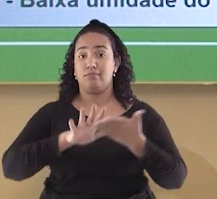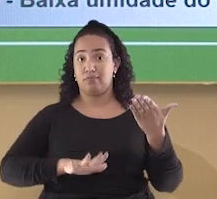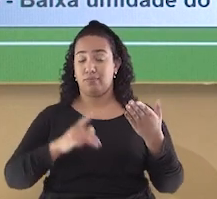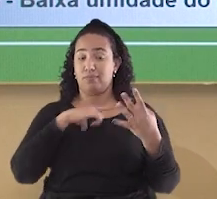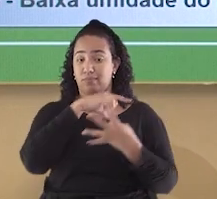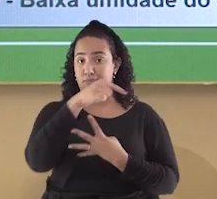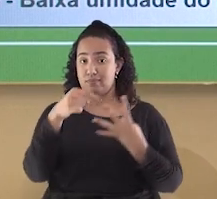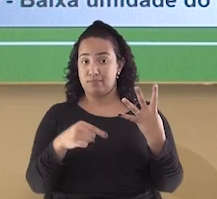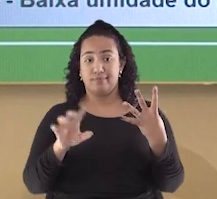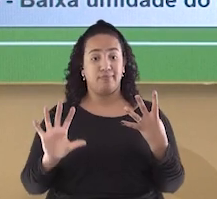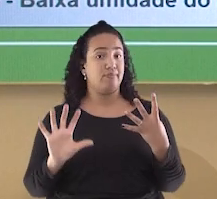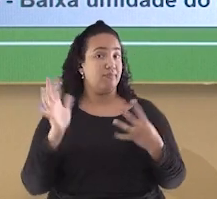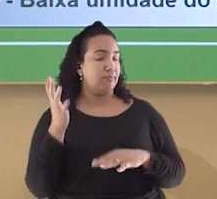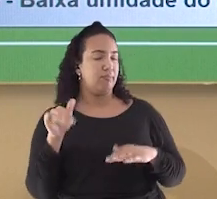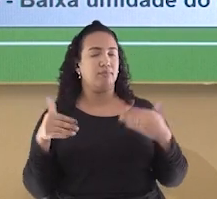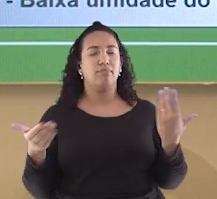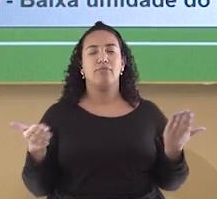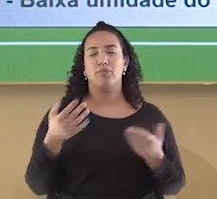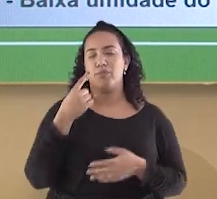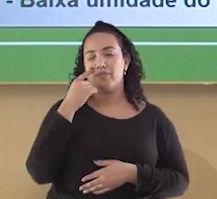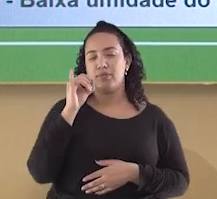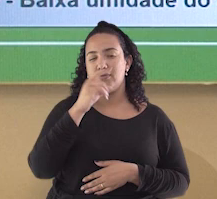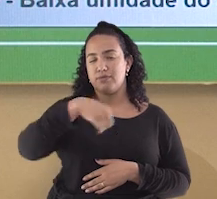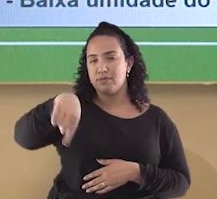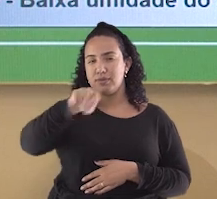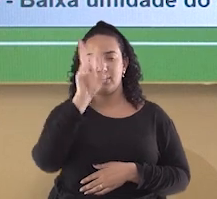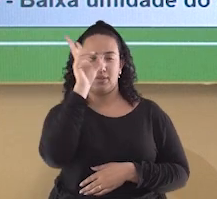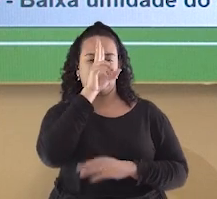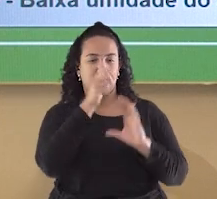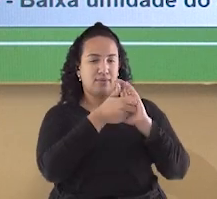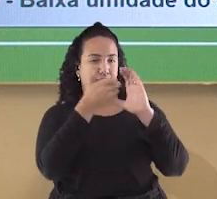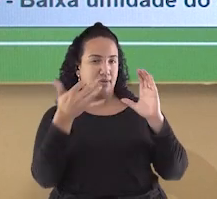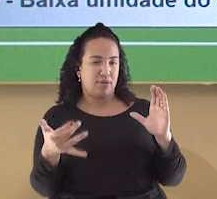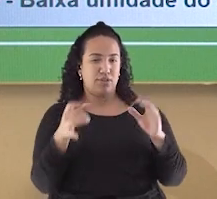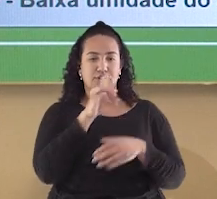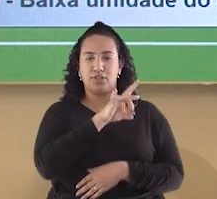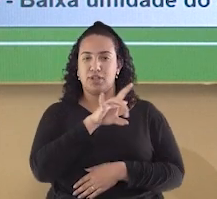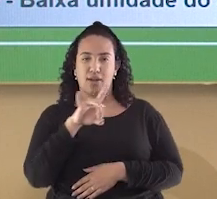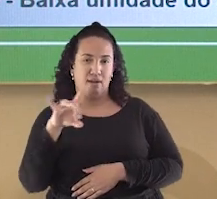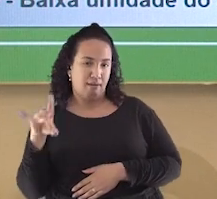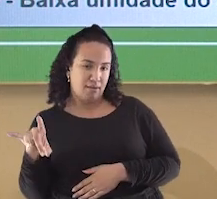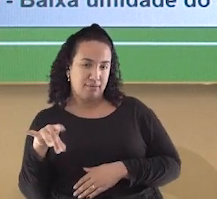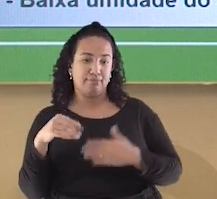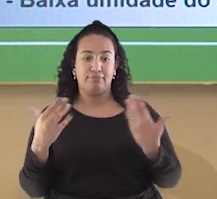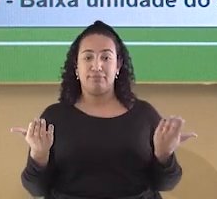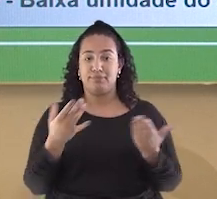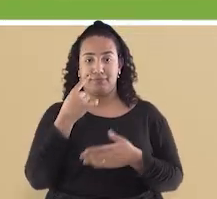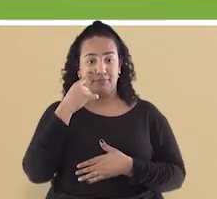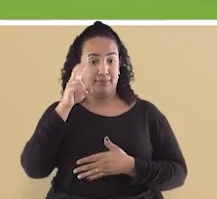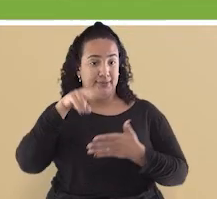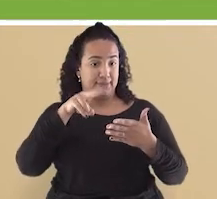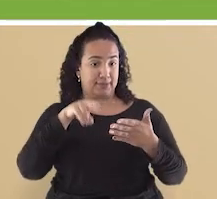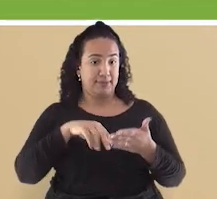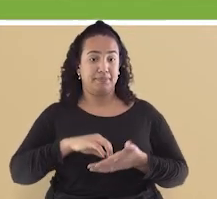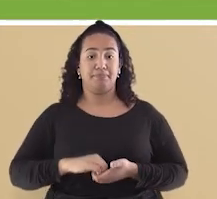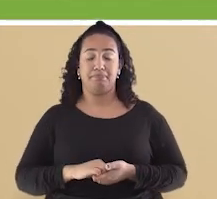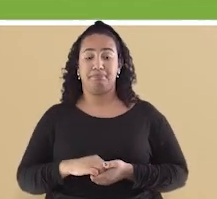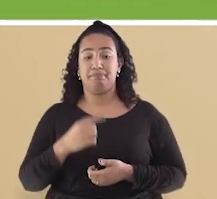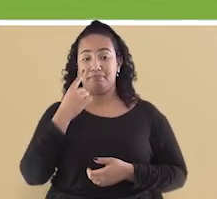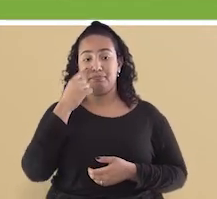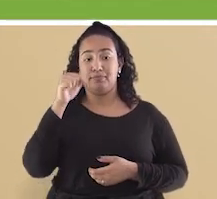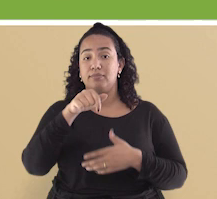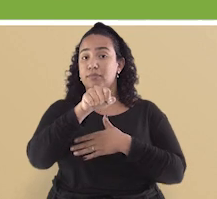já sabem a resposta? Eu vou dar algum tempinho aqui para vocês resolverem e a gente volta para corrigir já já.